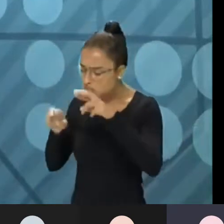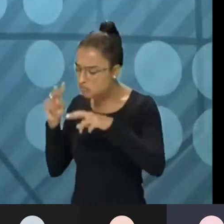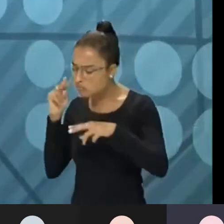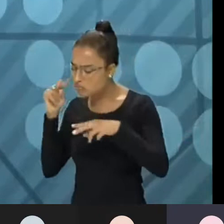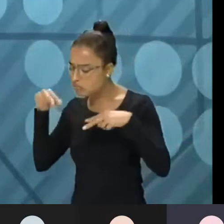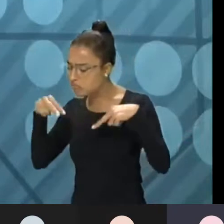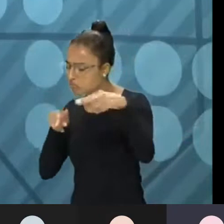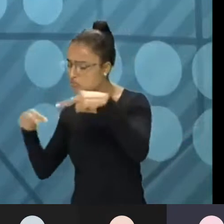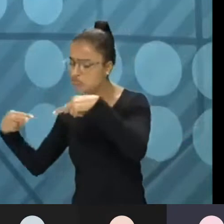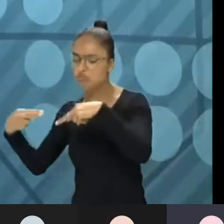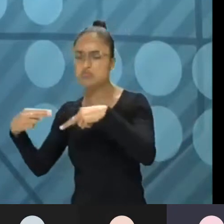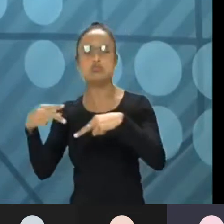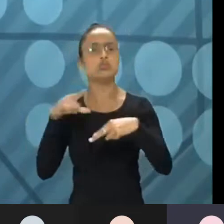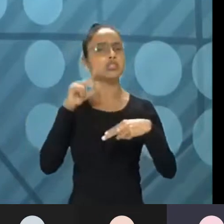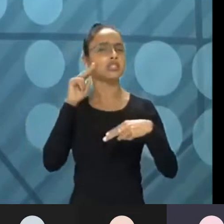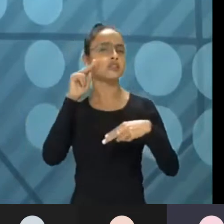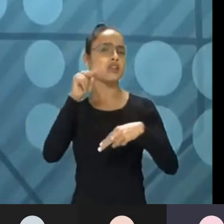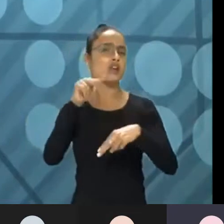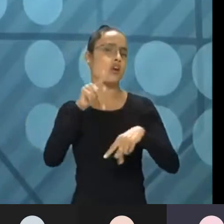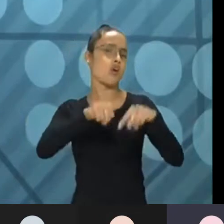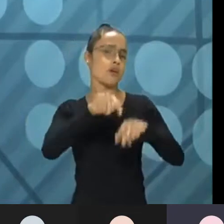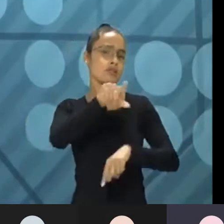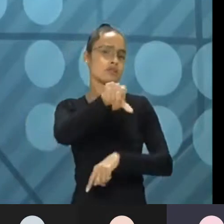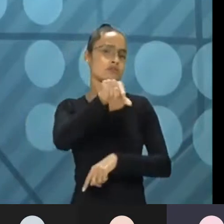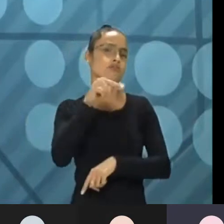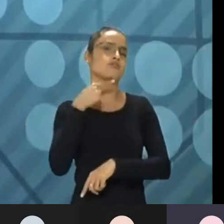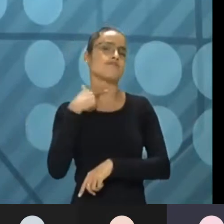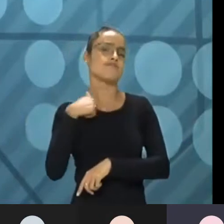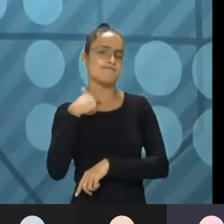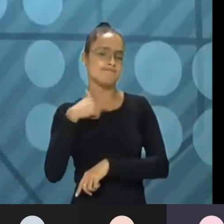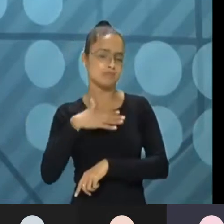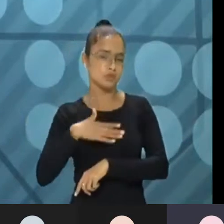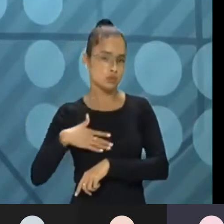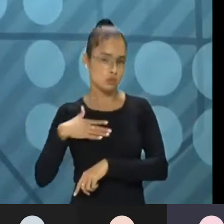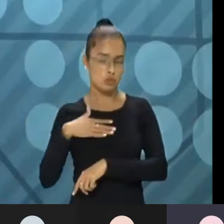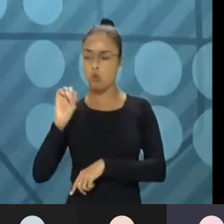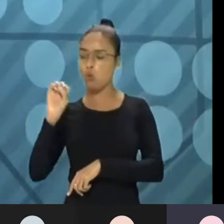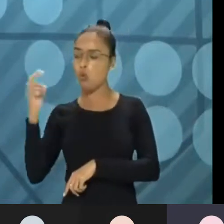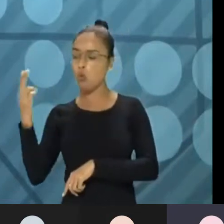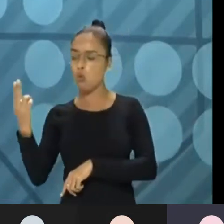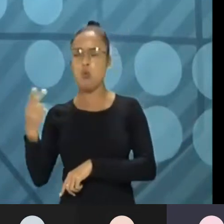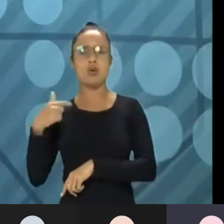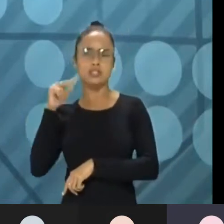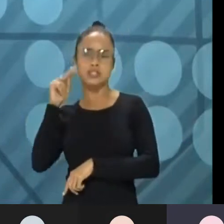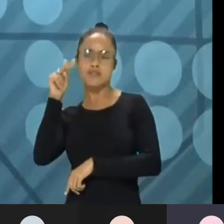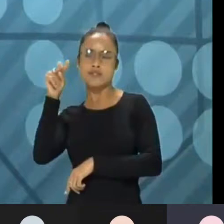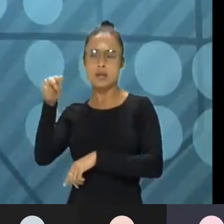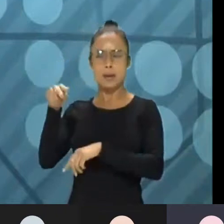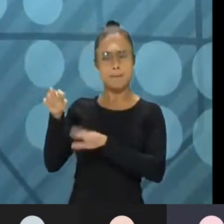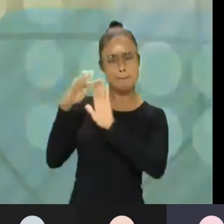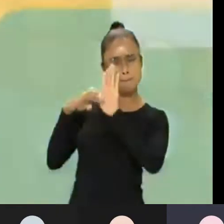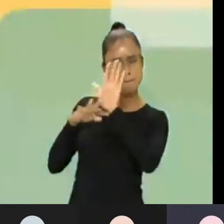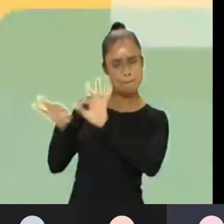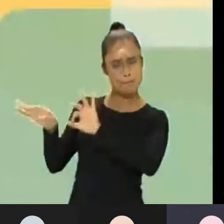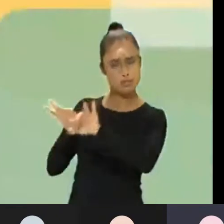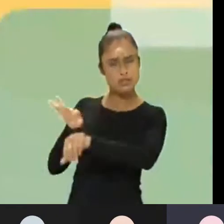escolha, ou de um detalhe arquitetônico. Então, essa é a sugestão do segundo procedimento. Vamos ao